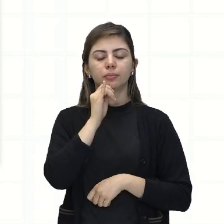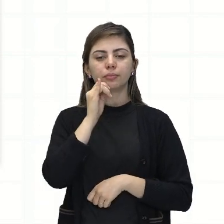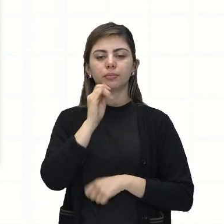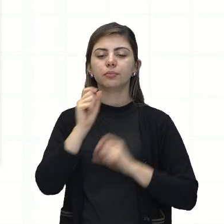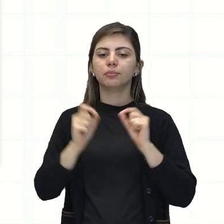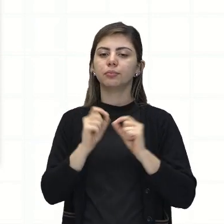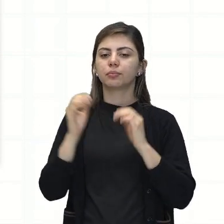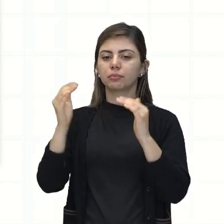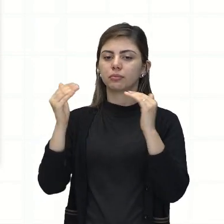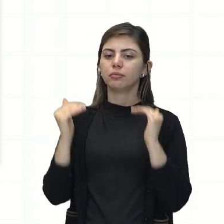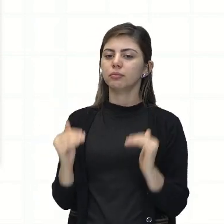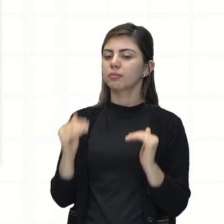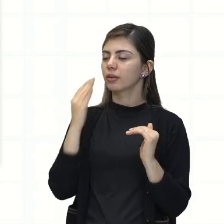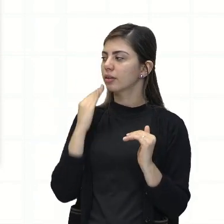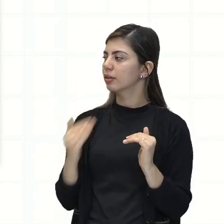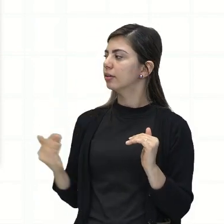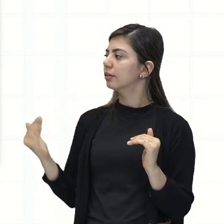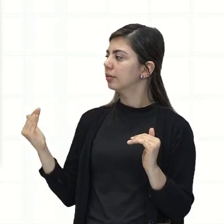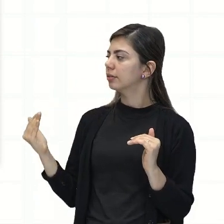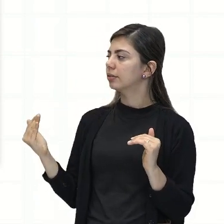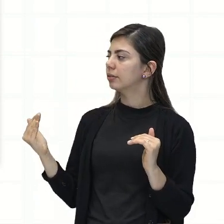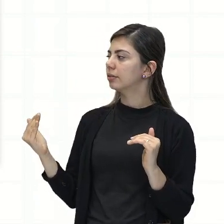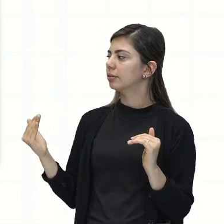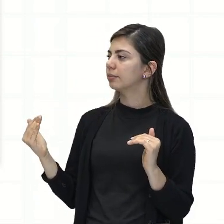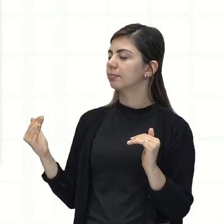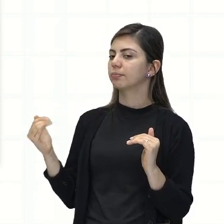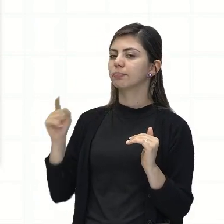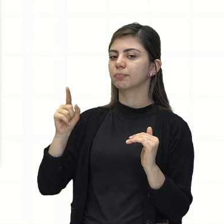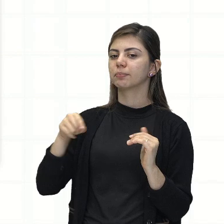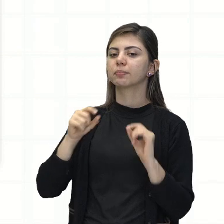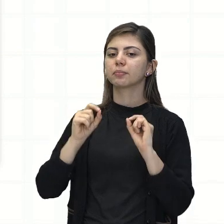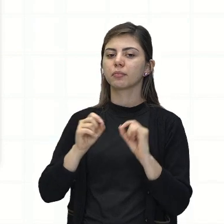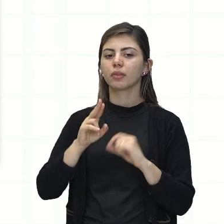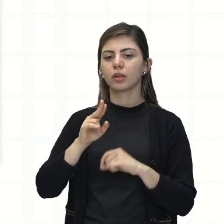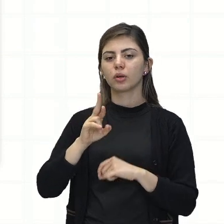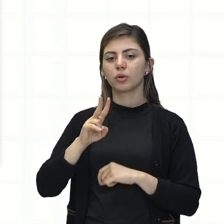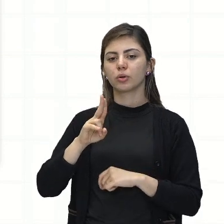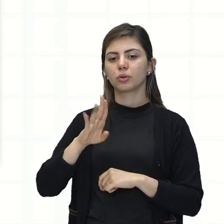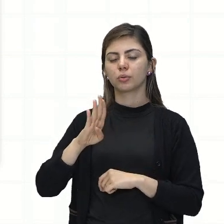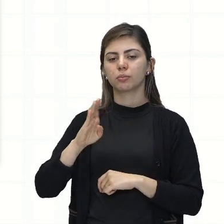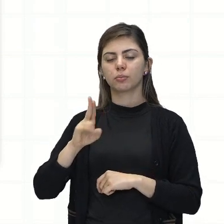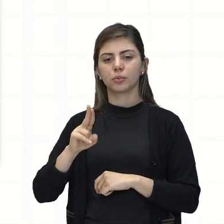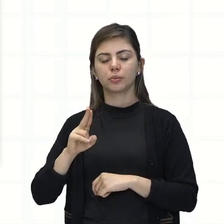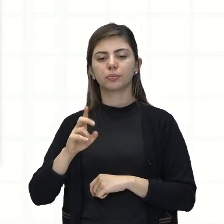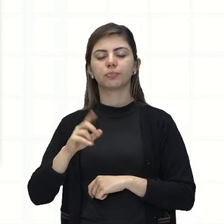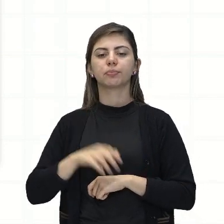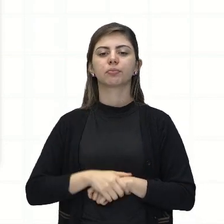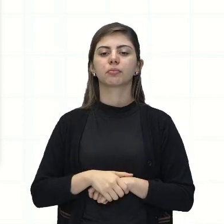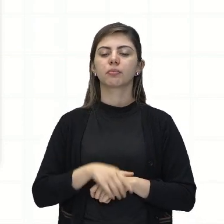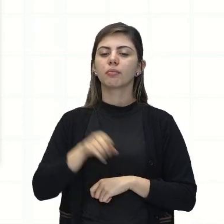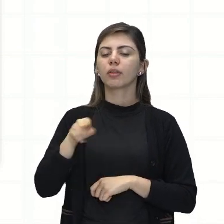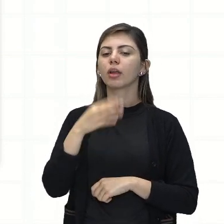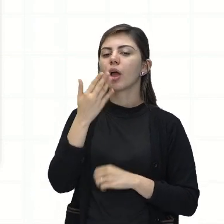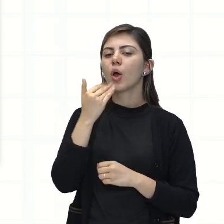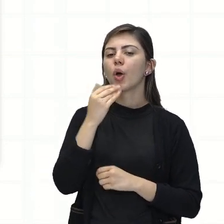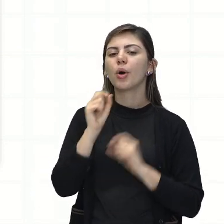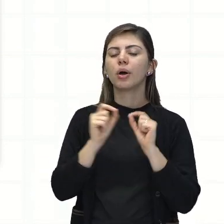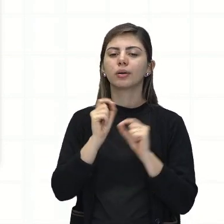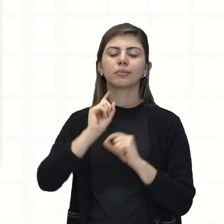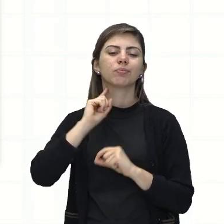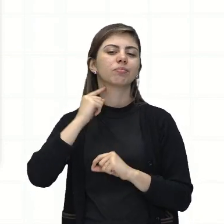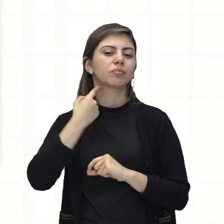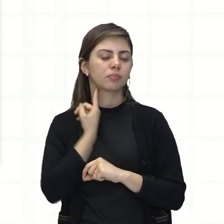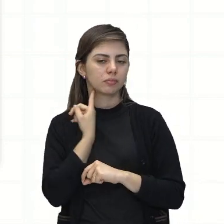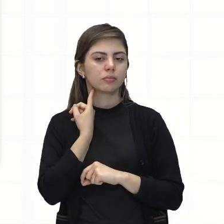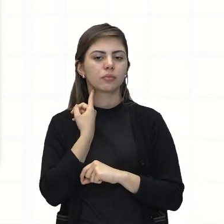ó, dos urubus, gente, nos lixões, né? Porque o urubu, ele se alimenta dos restos de